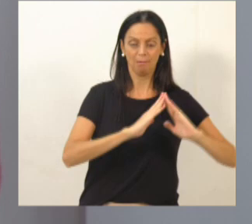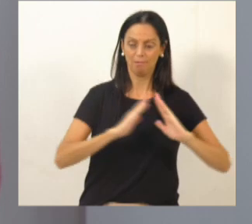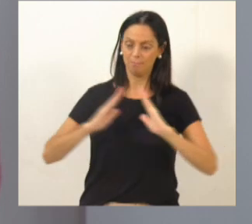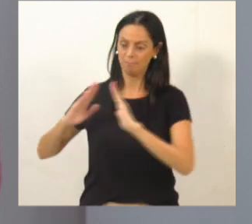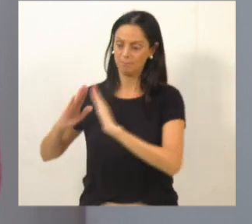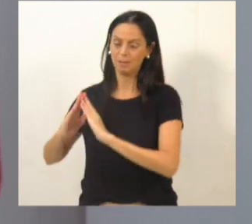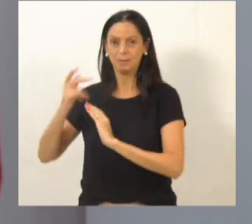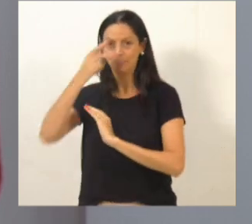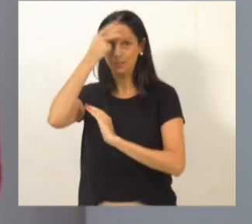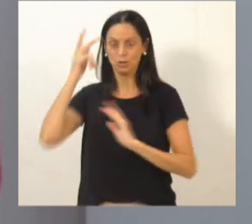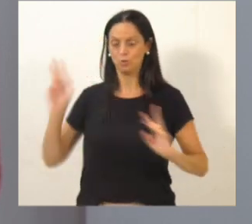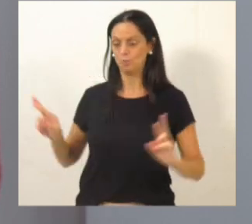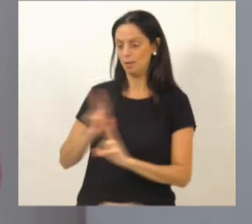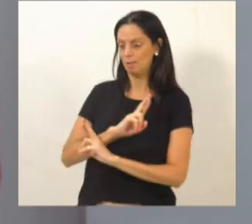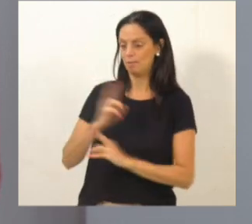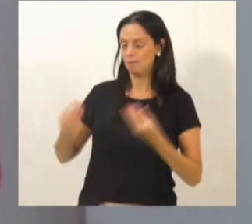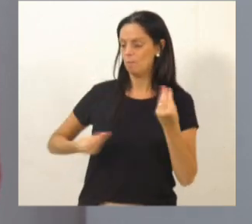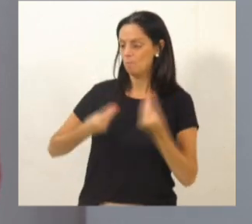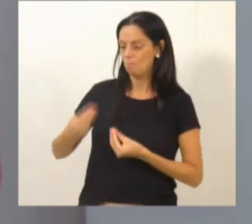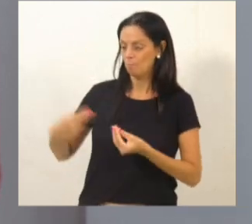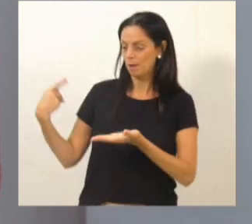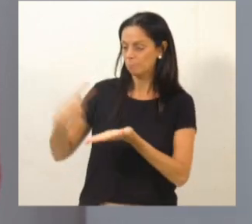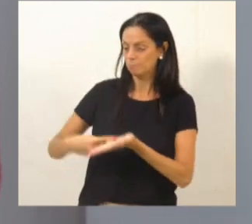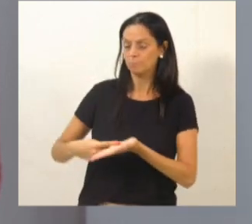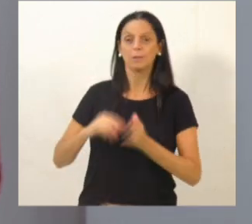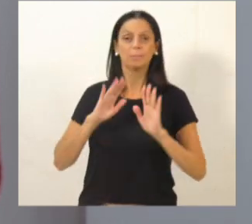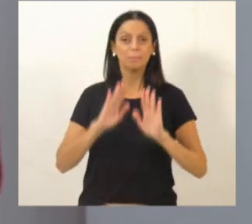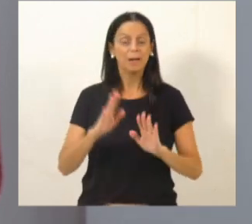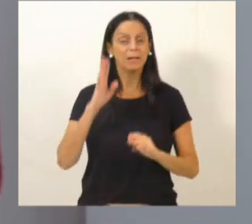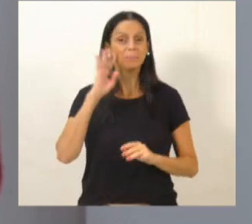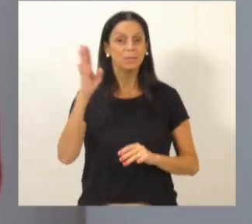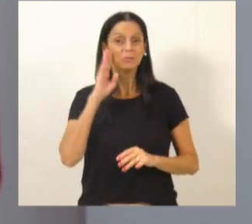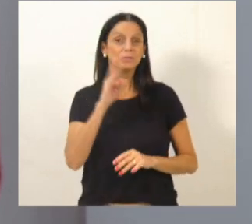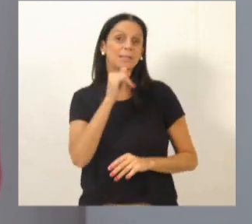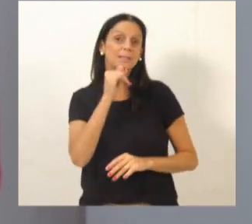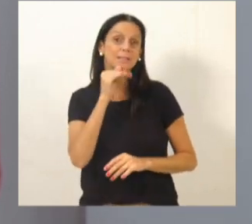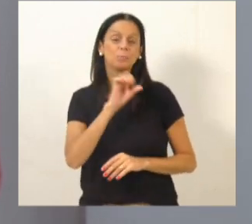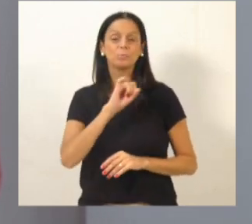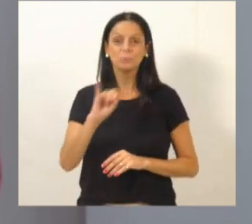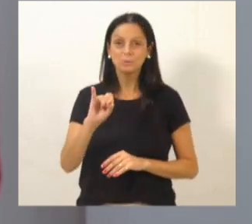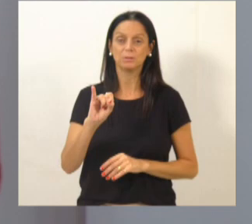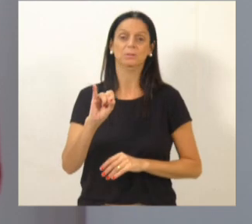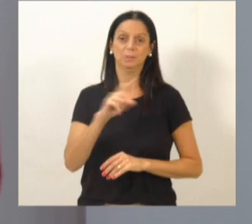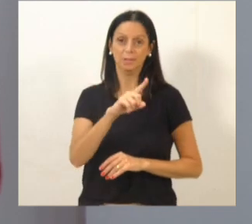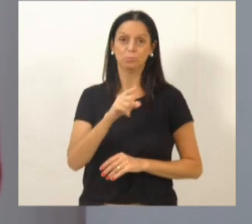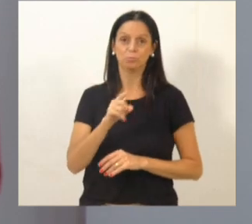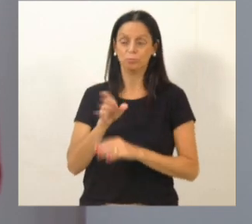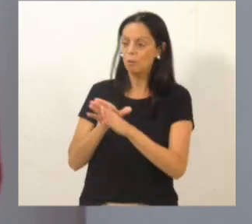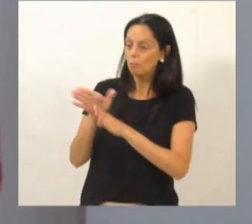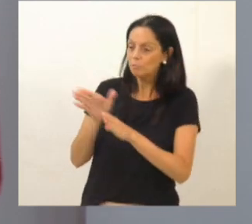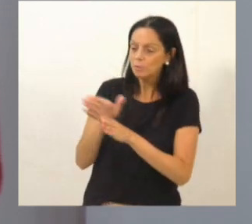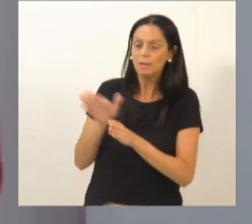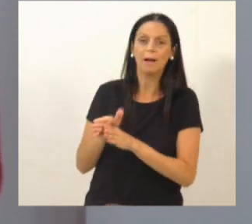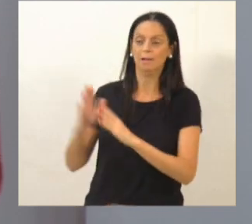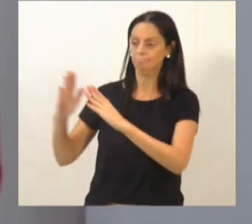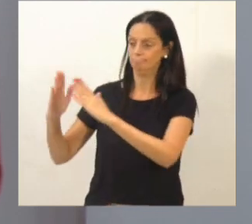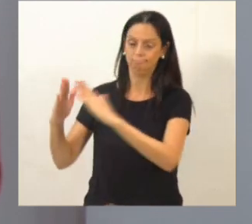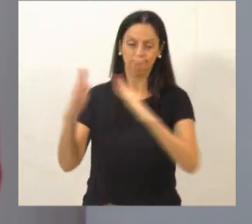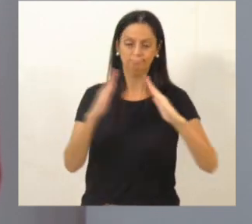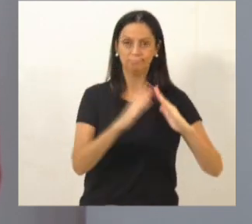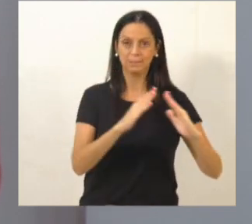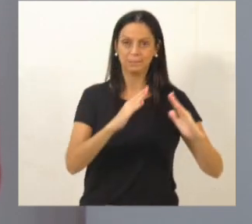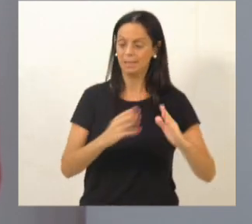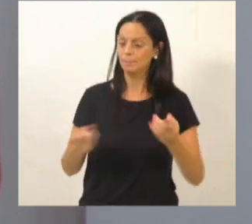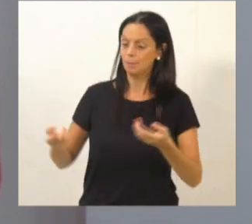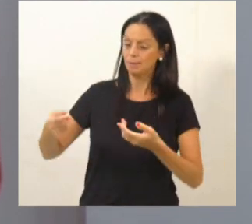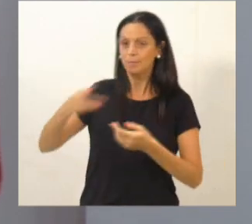isso, mas entre o desafio de intermediar uma relação entre vizinhos e o desafio de um morador ter que colocar uma bombinha no